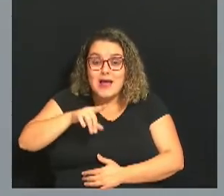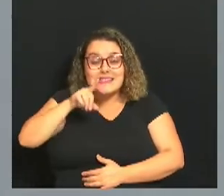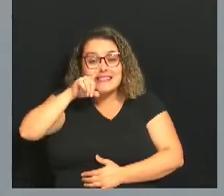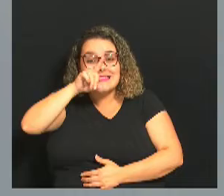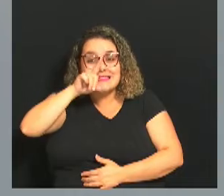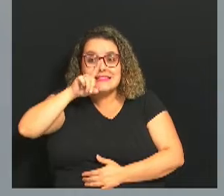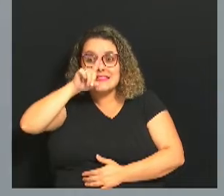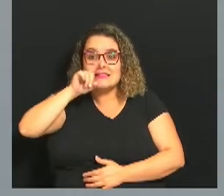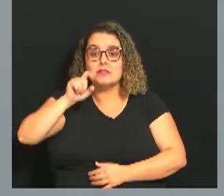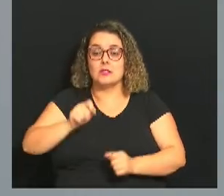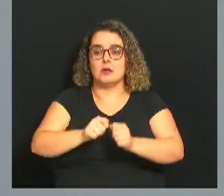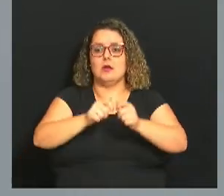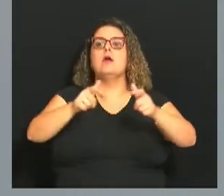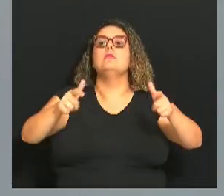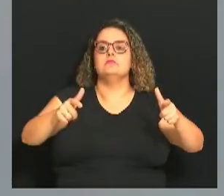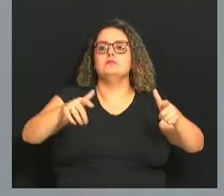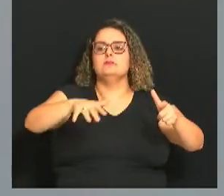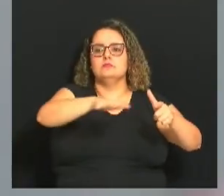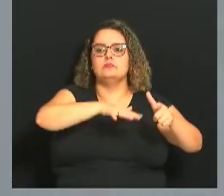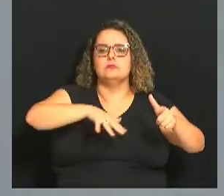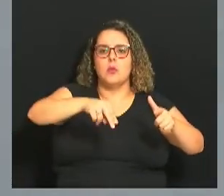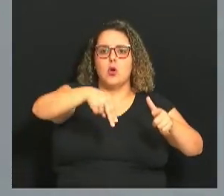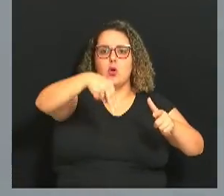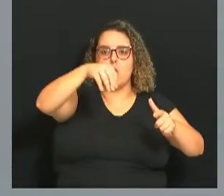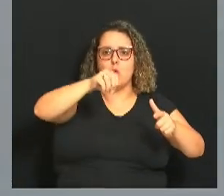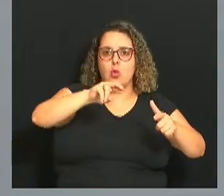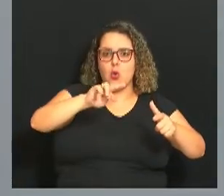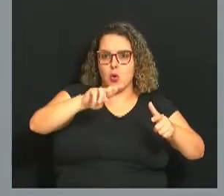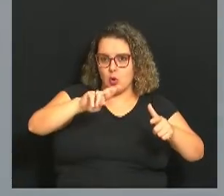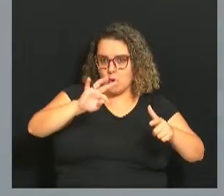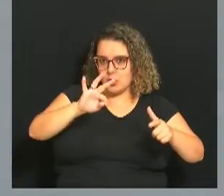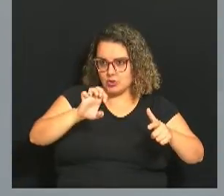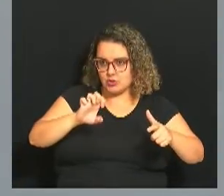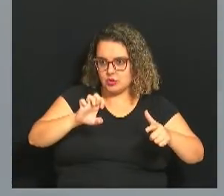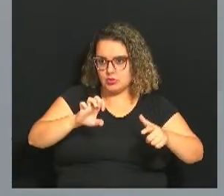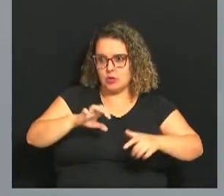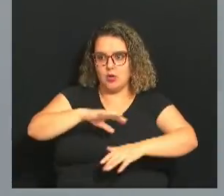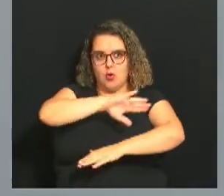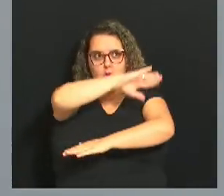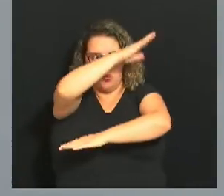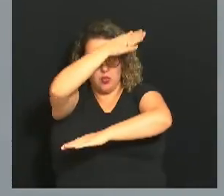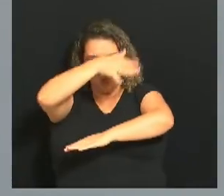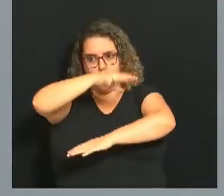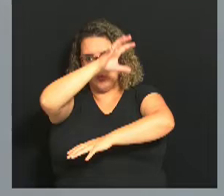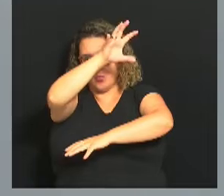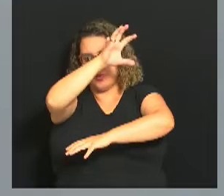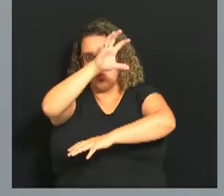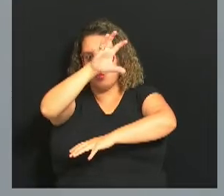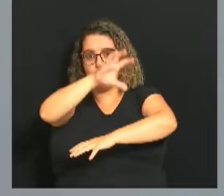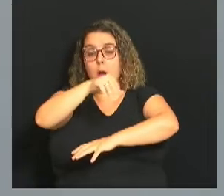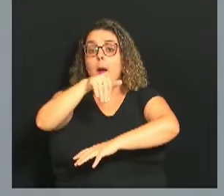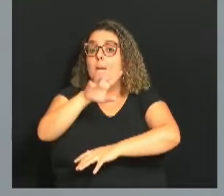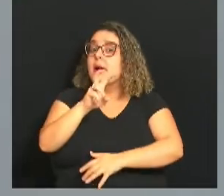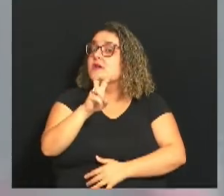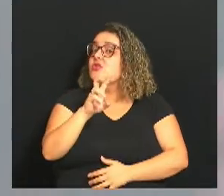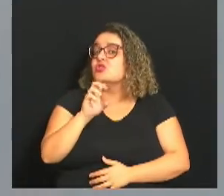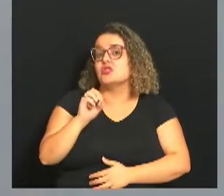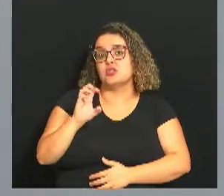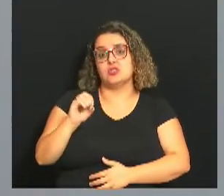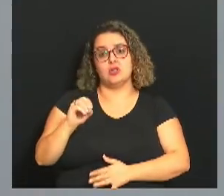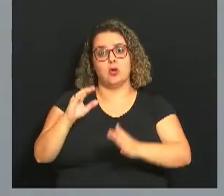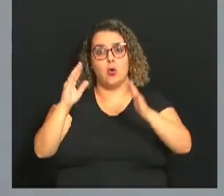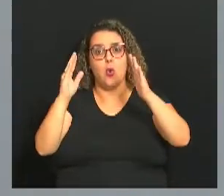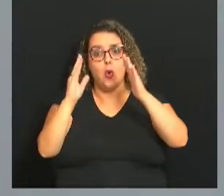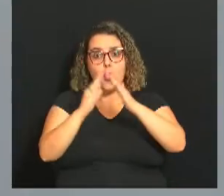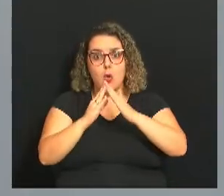maior proporção, que é a região do Alto da Serra, que contemplam vários pequenos núcleos, mais de 500 casas estavam apontadas